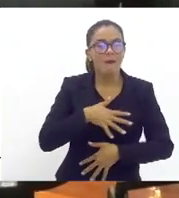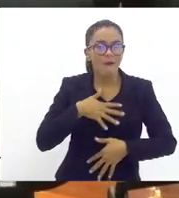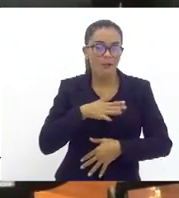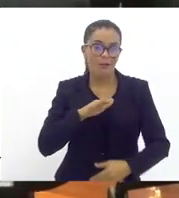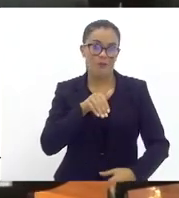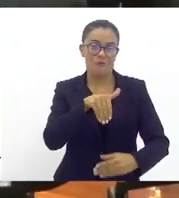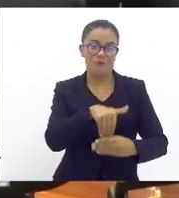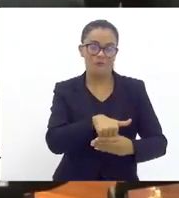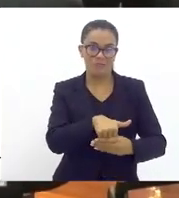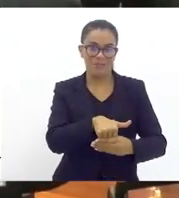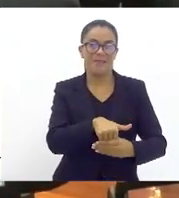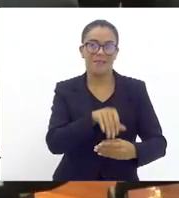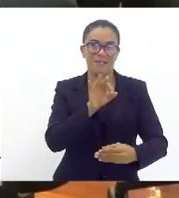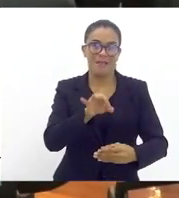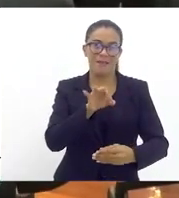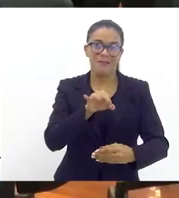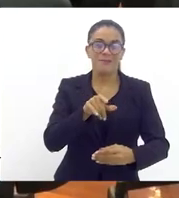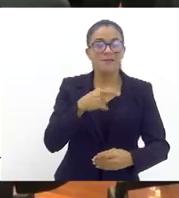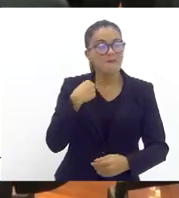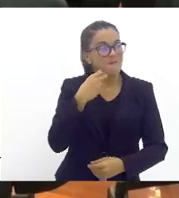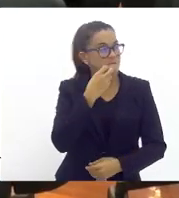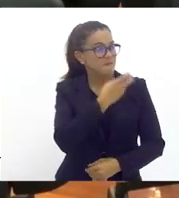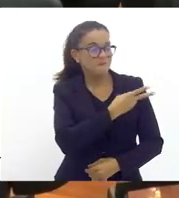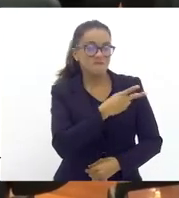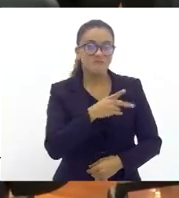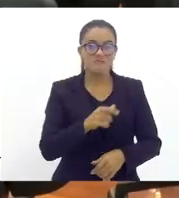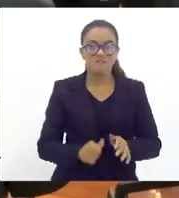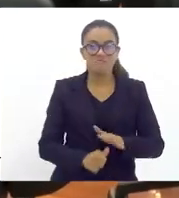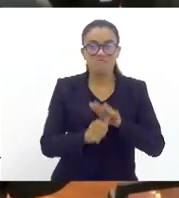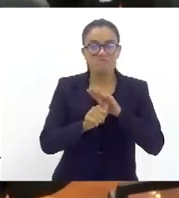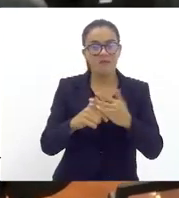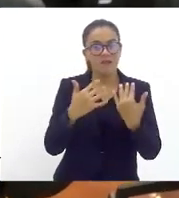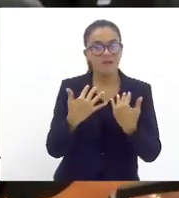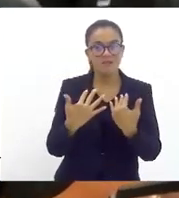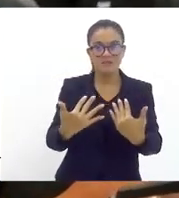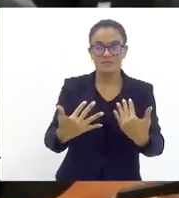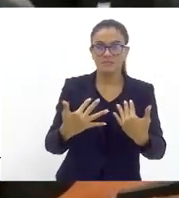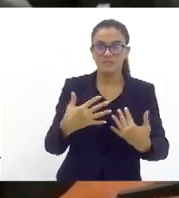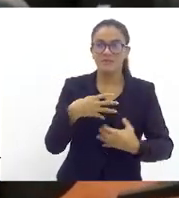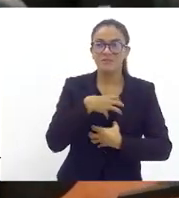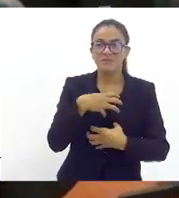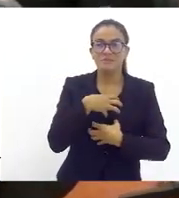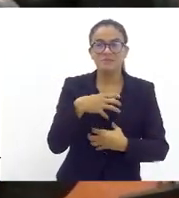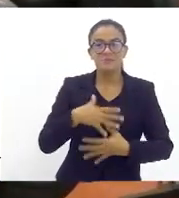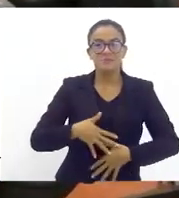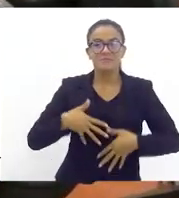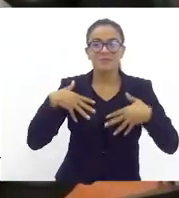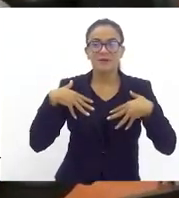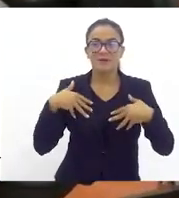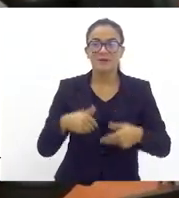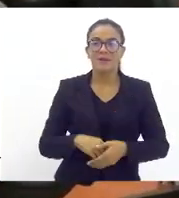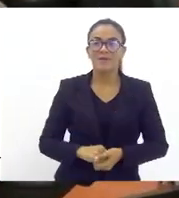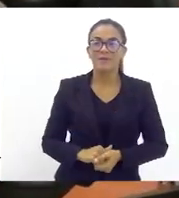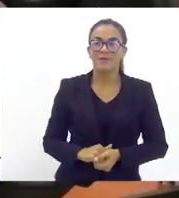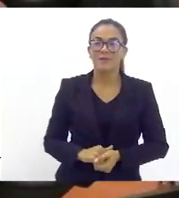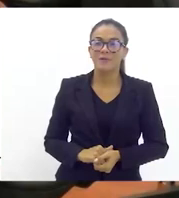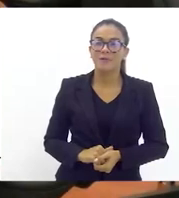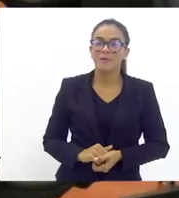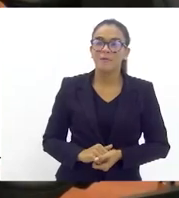na urna e ver você aqui presidindo essa sessão, muito importante, fico muito honrado de estar aqui.